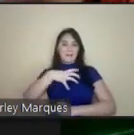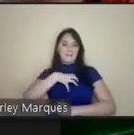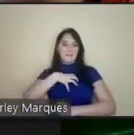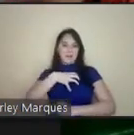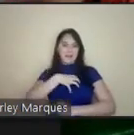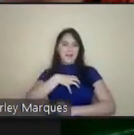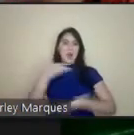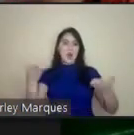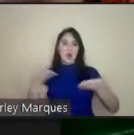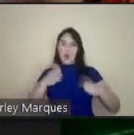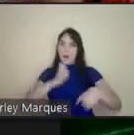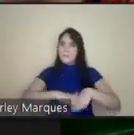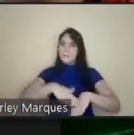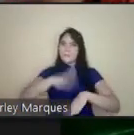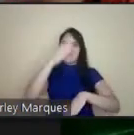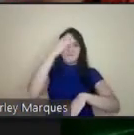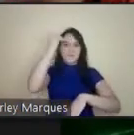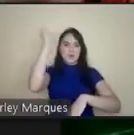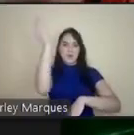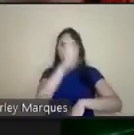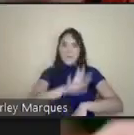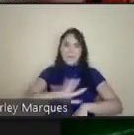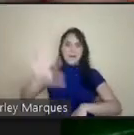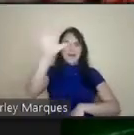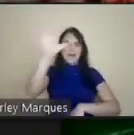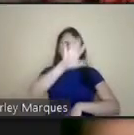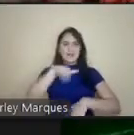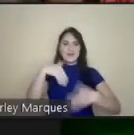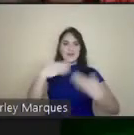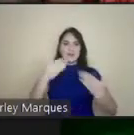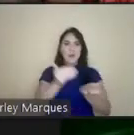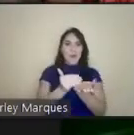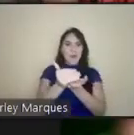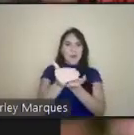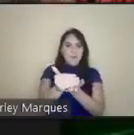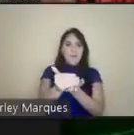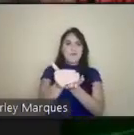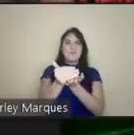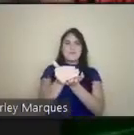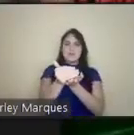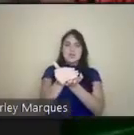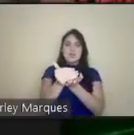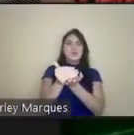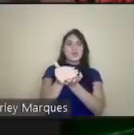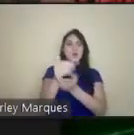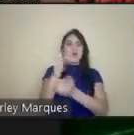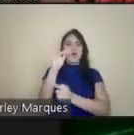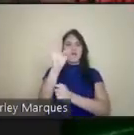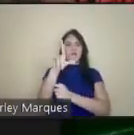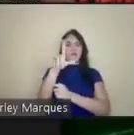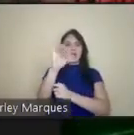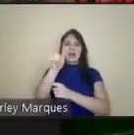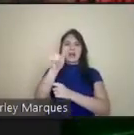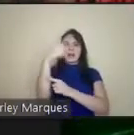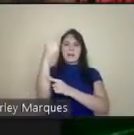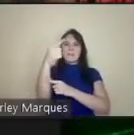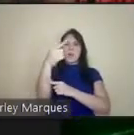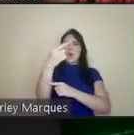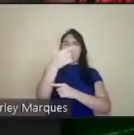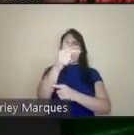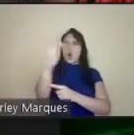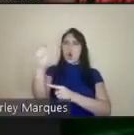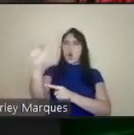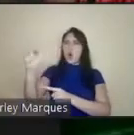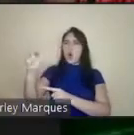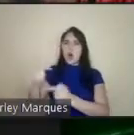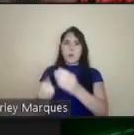maiores do Brasil. E, a partir da Flica, várias outras festas foram se formando. A exemplo disso, a Flio em Uauá, a Flican